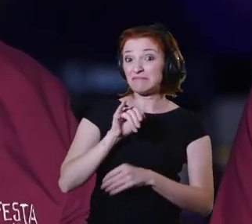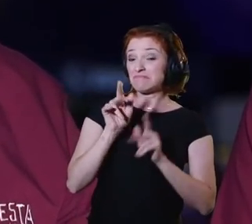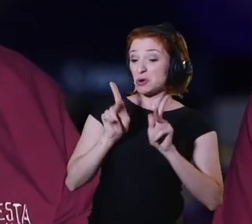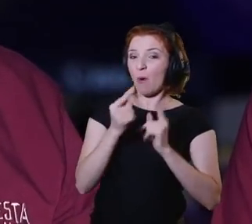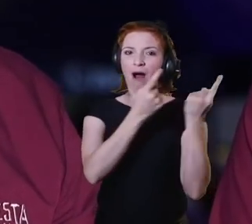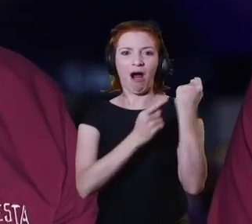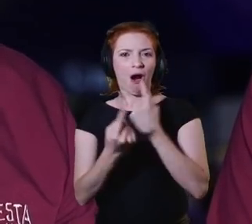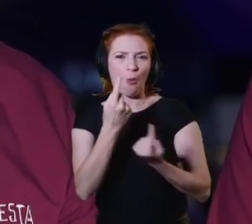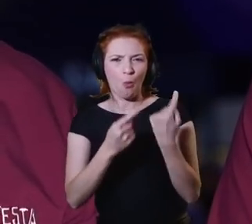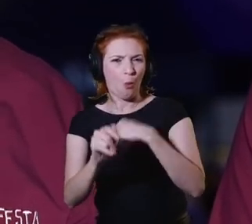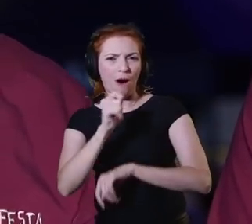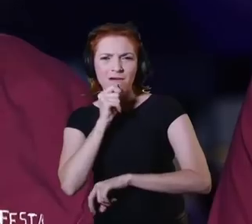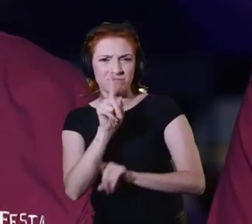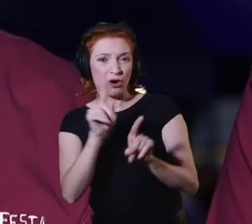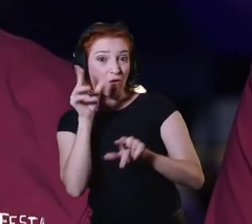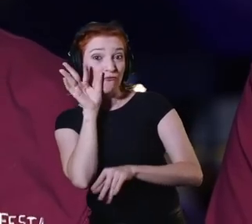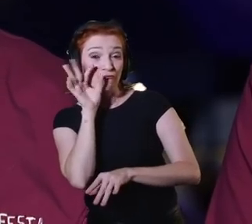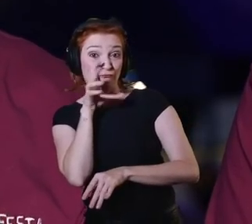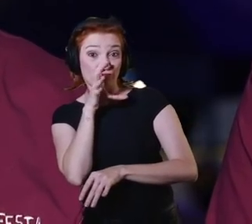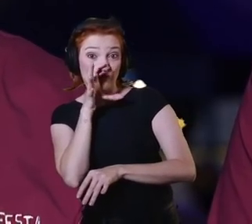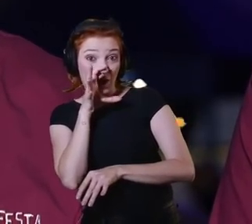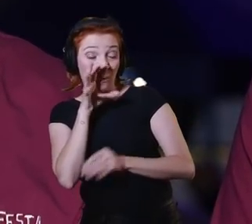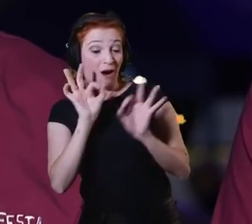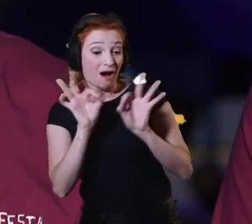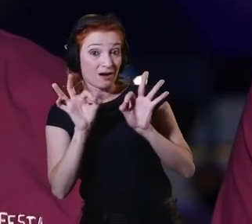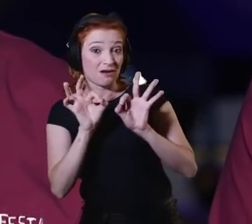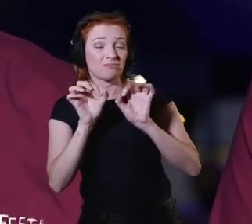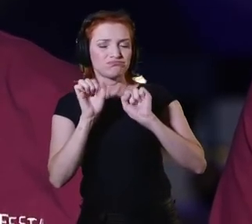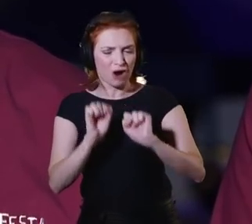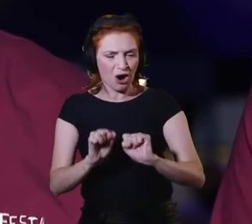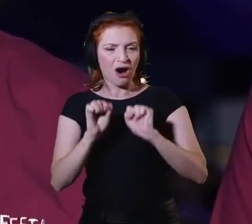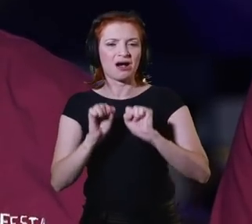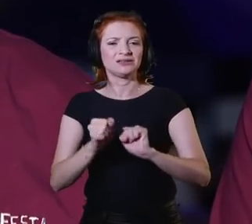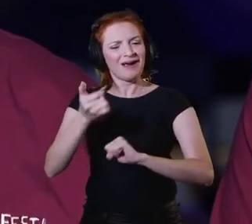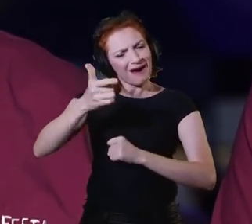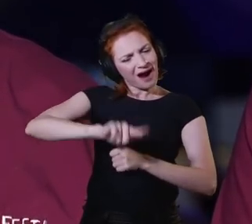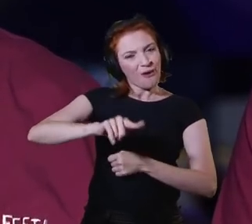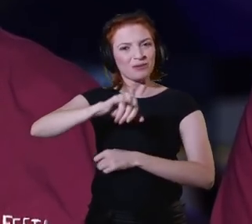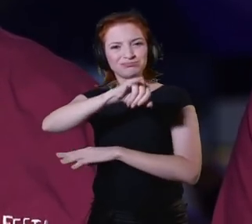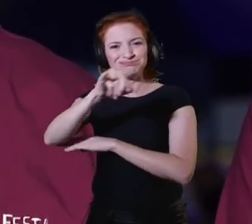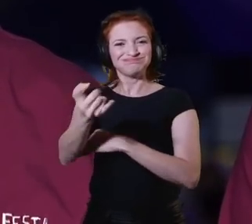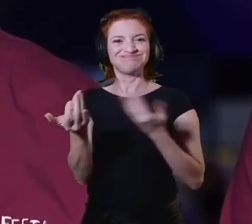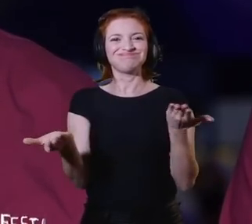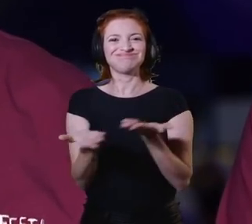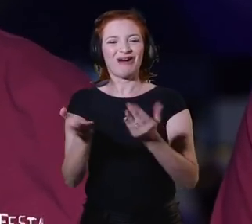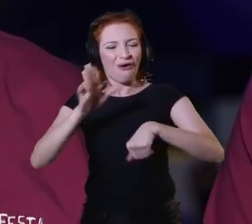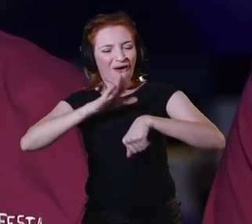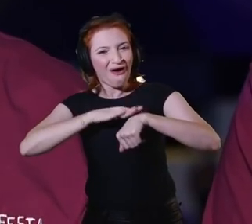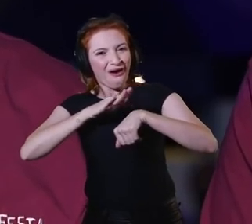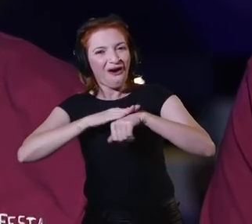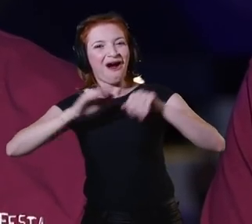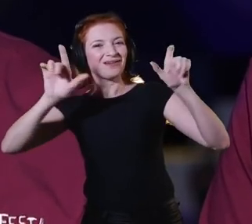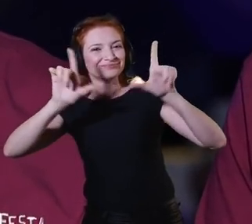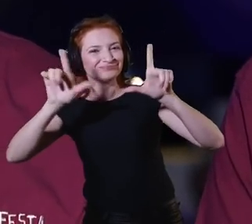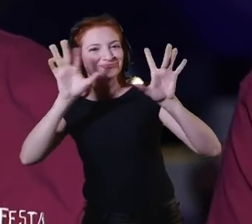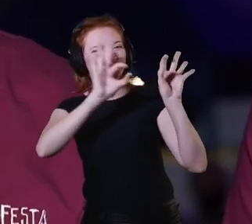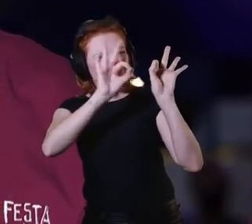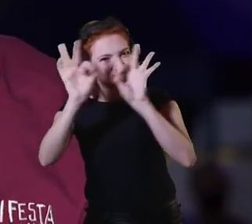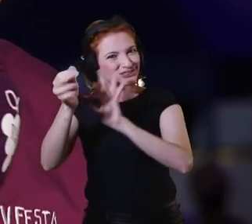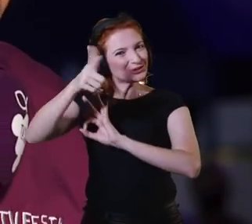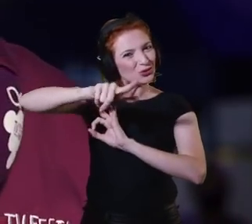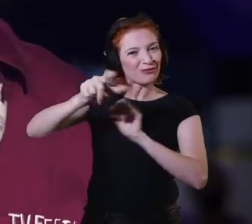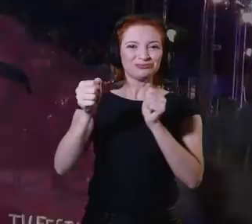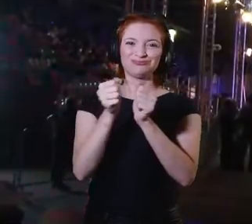belo espetáculo para você. Para quem já assistiu, vai lá, compartilha também, que é mais uma emoção. Vamos viver juntos outra vez,